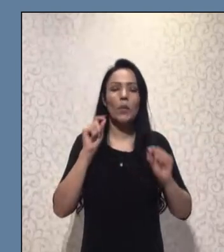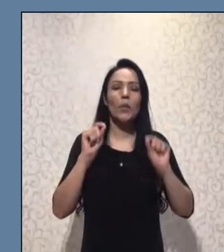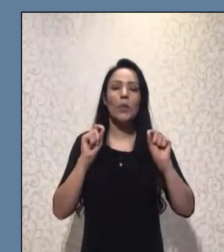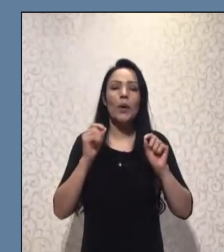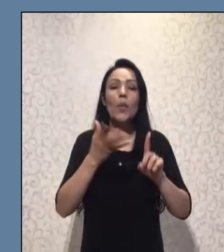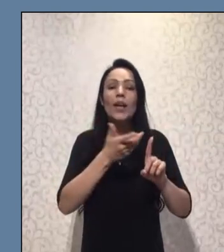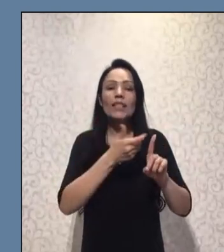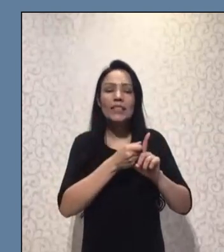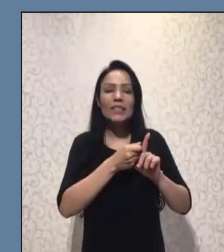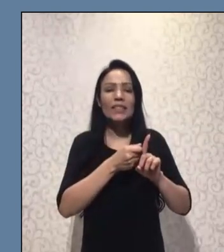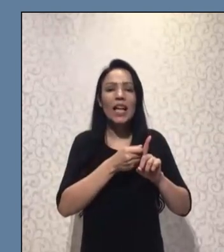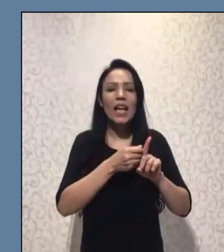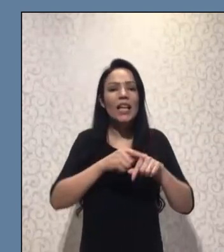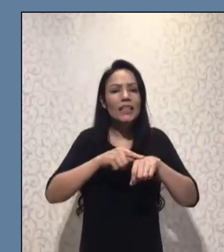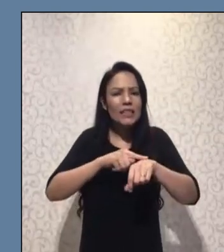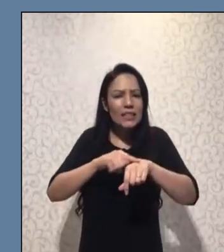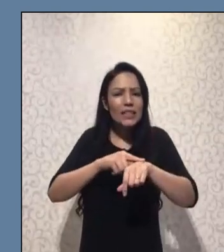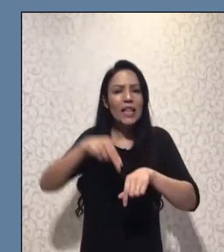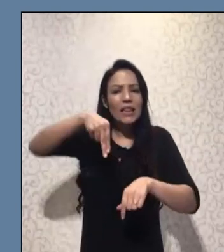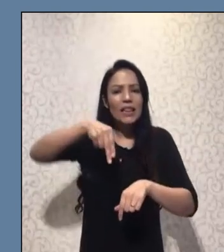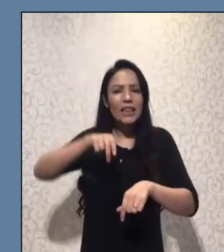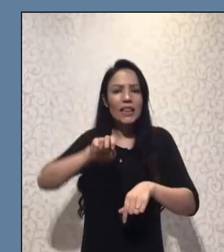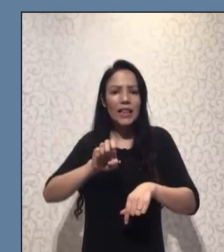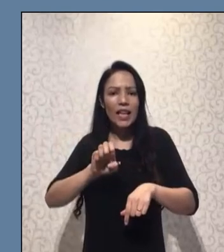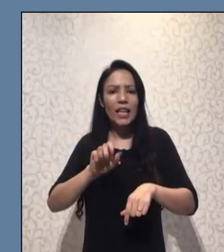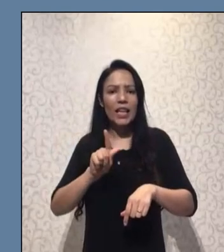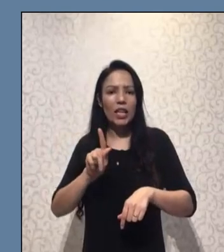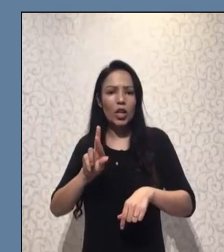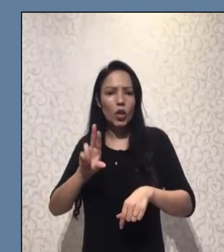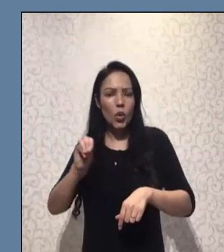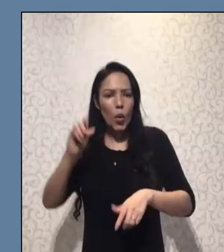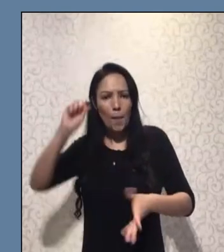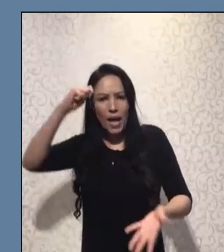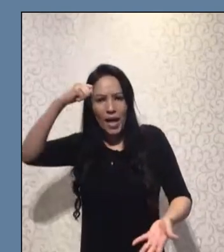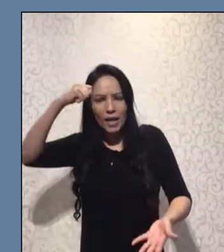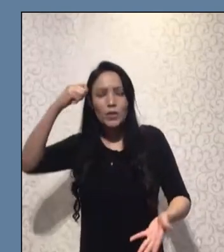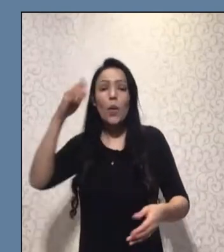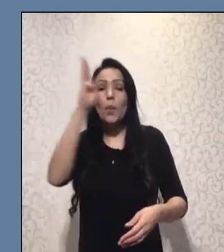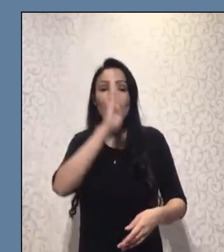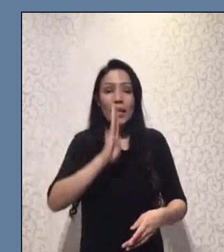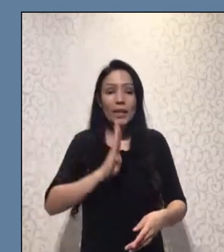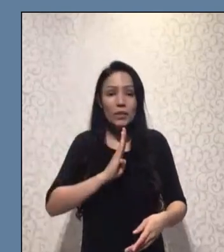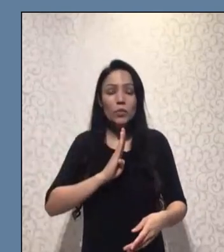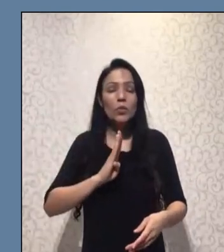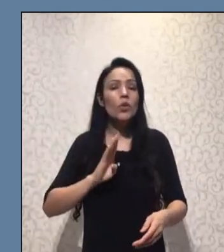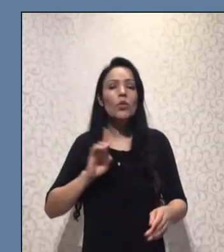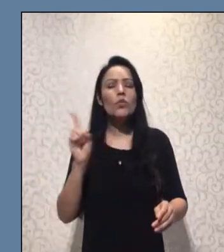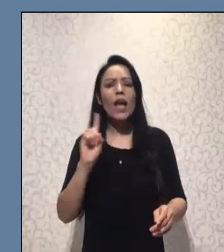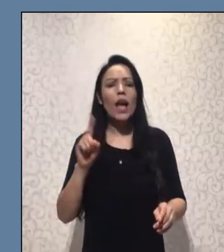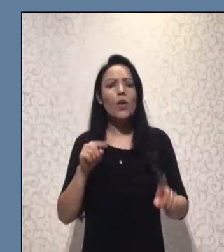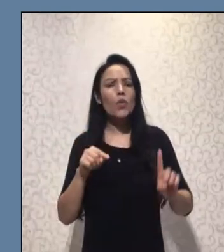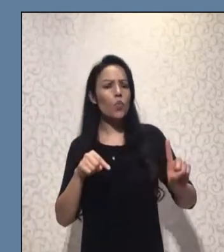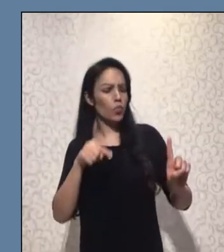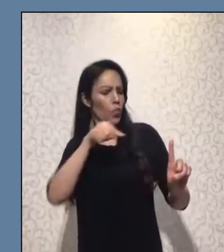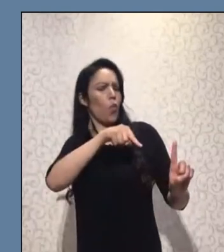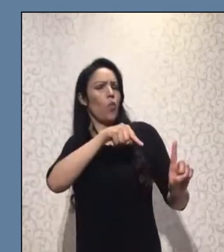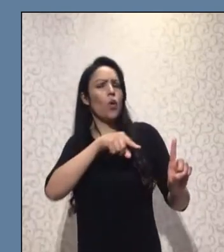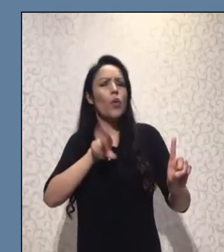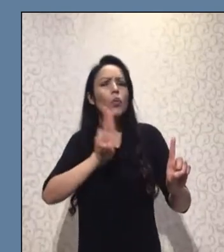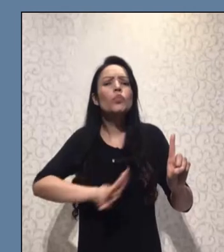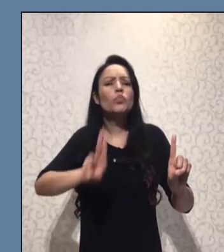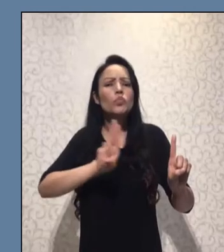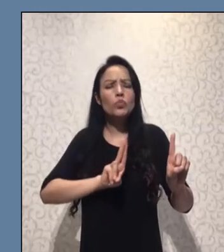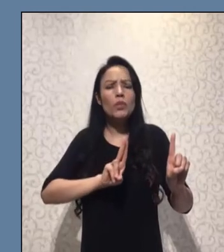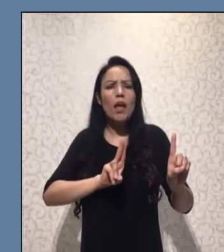negro. Quer dizer, a figura do negro brasileiro não como objeto de interesse